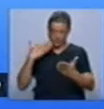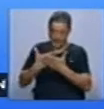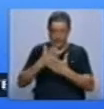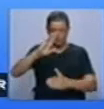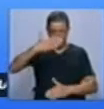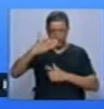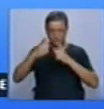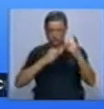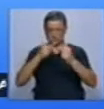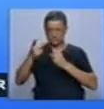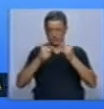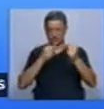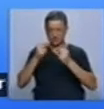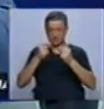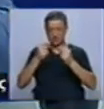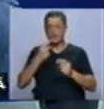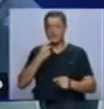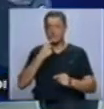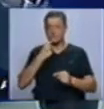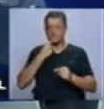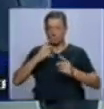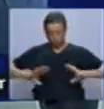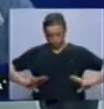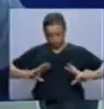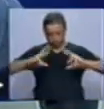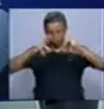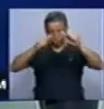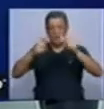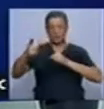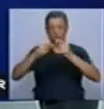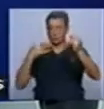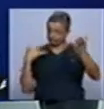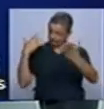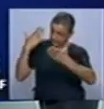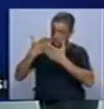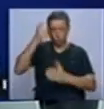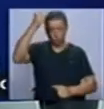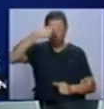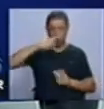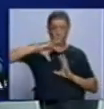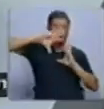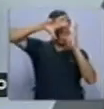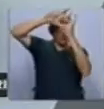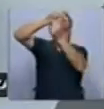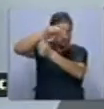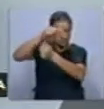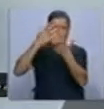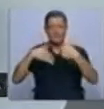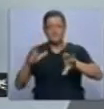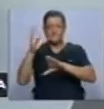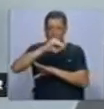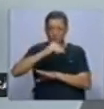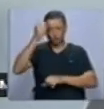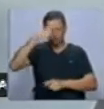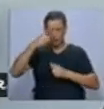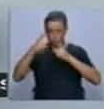abre-se aqui mais uma avenida para perceber a evolução estelar ao longo da história do universo. Mas temos mais histórias de estrelas. É